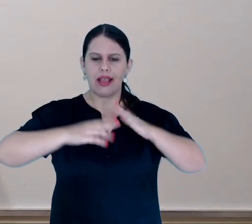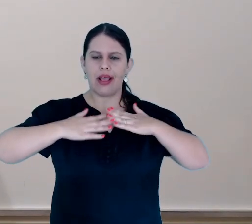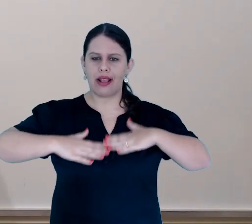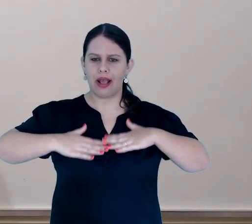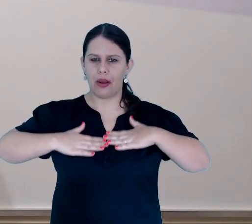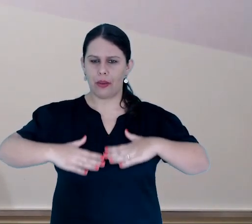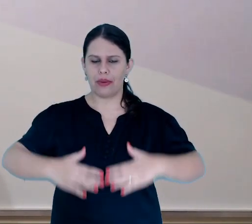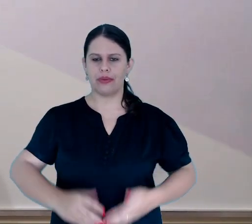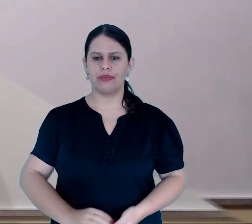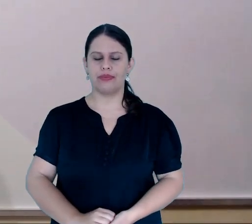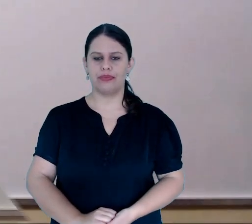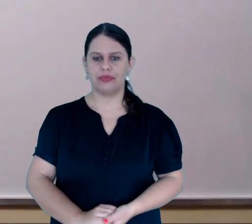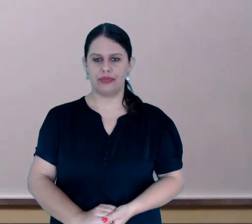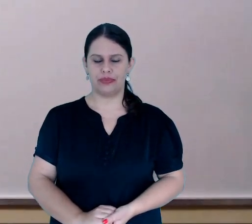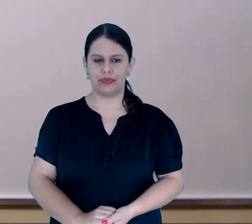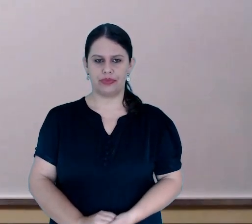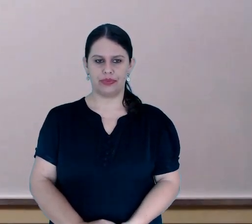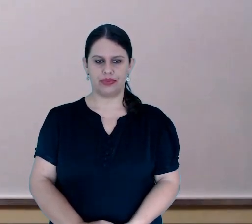calma, beleza?